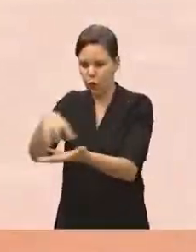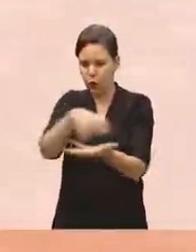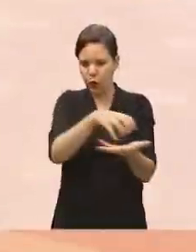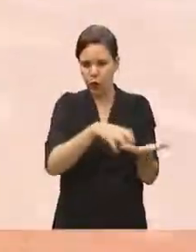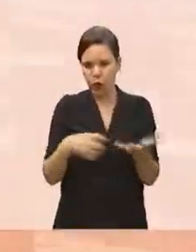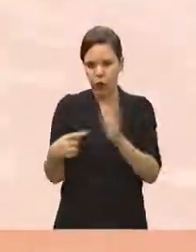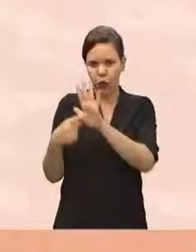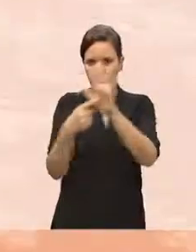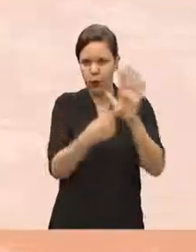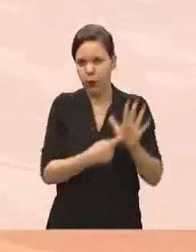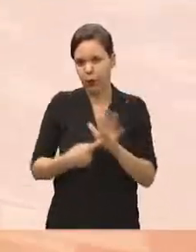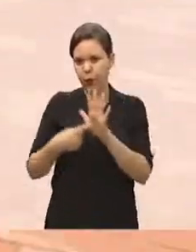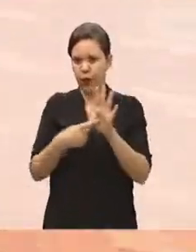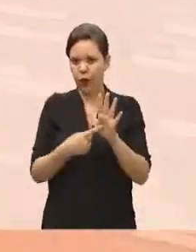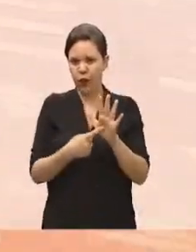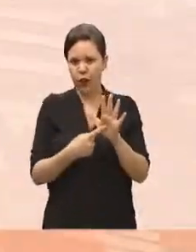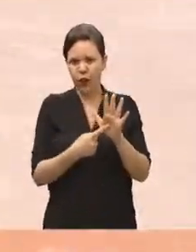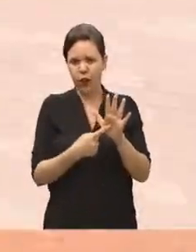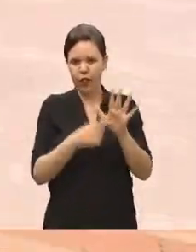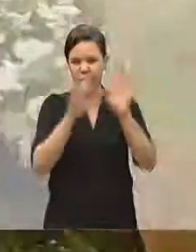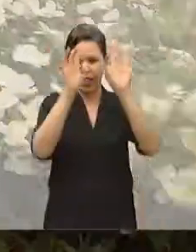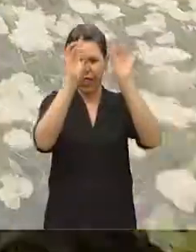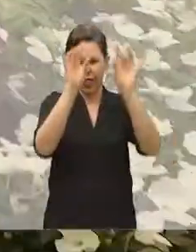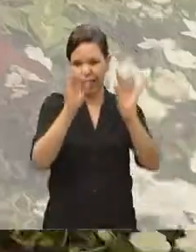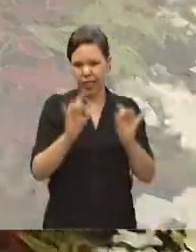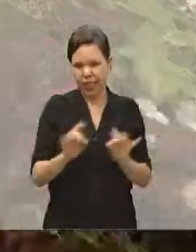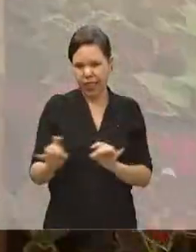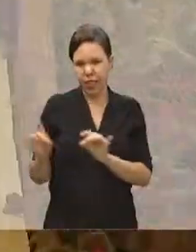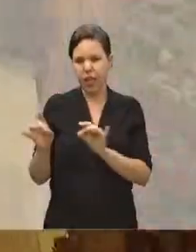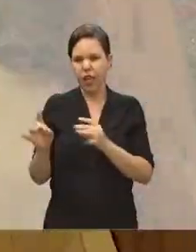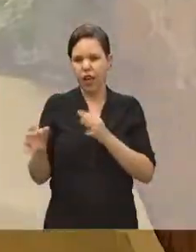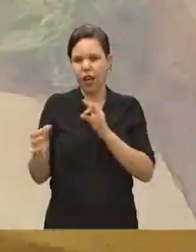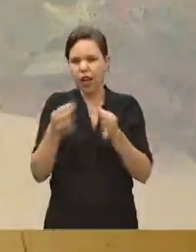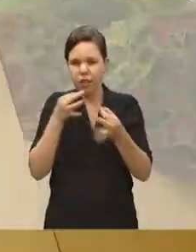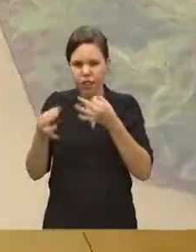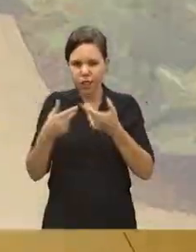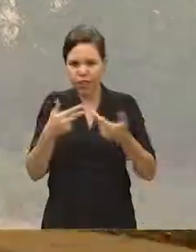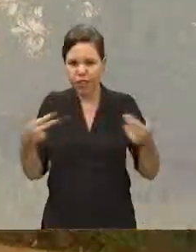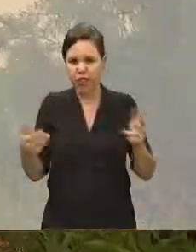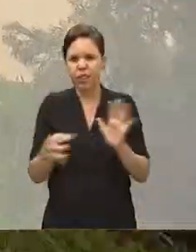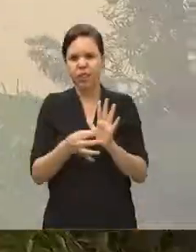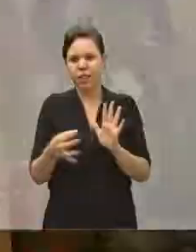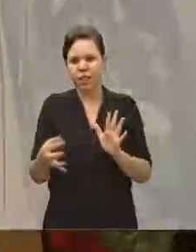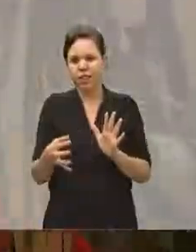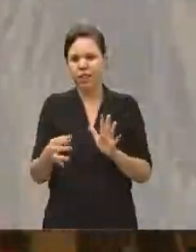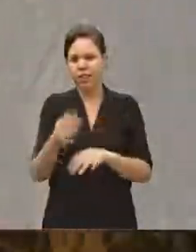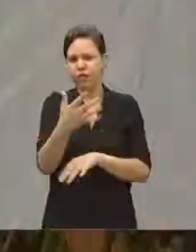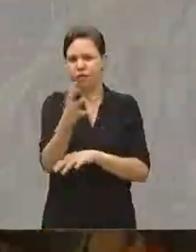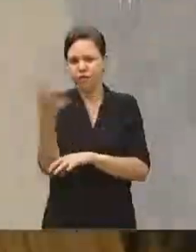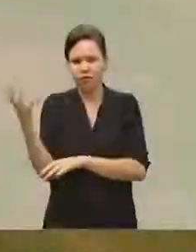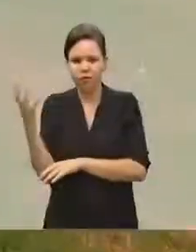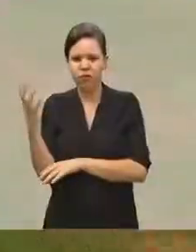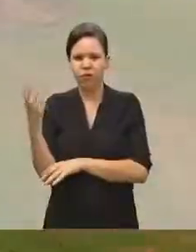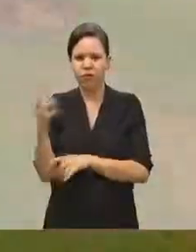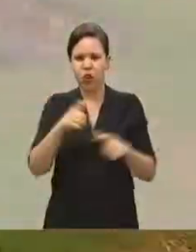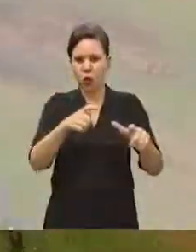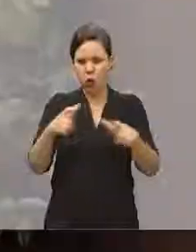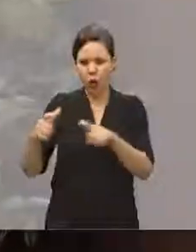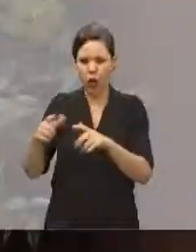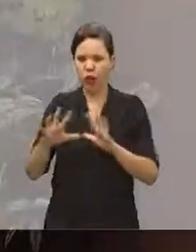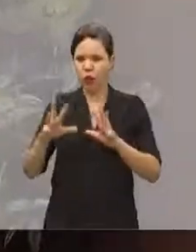formam a mostra de paisagismo e decoração. São sugestões de varandas, jardins, quintais,